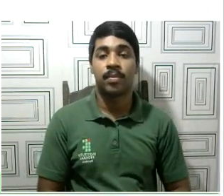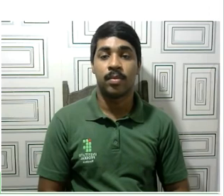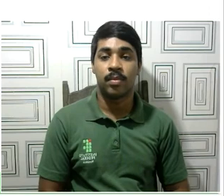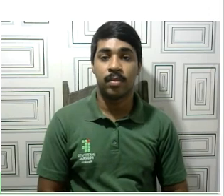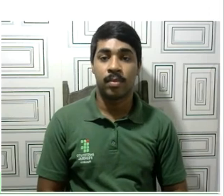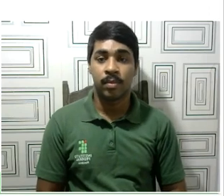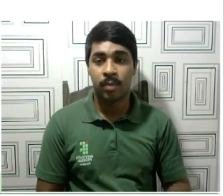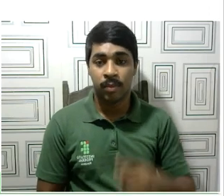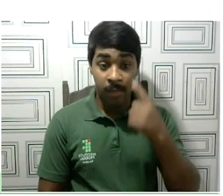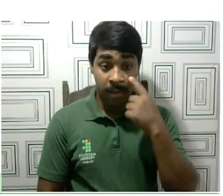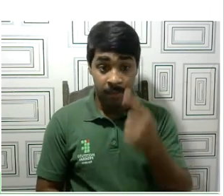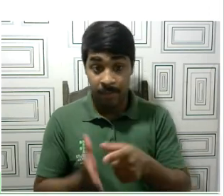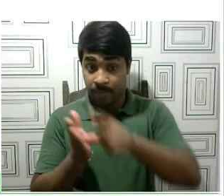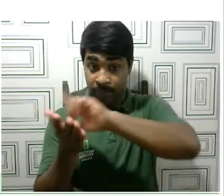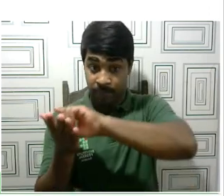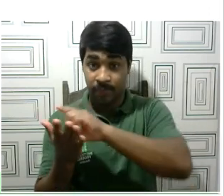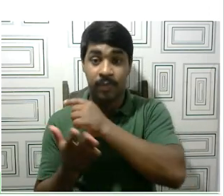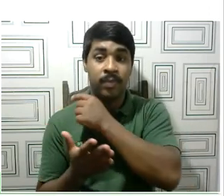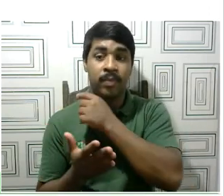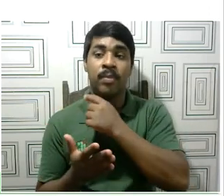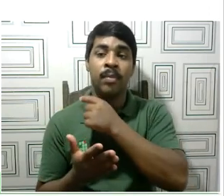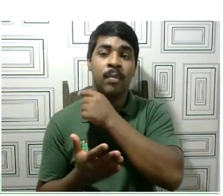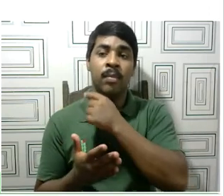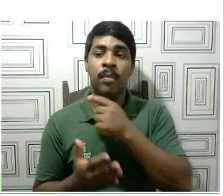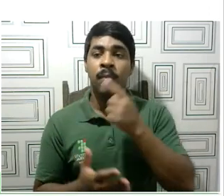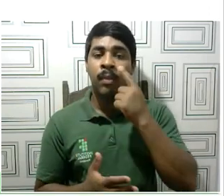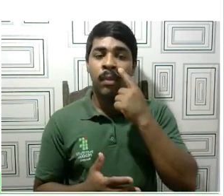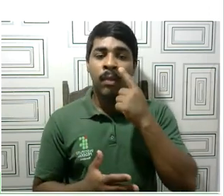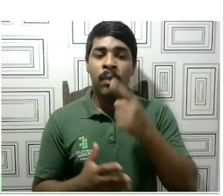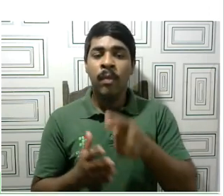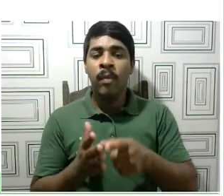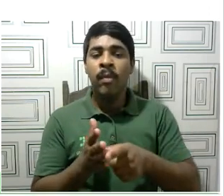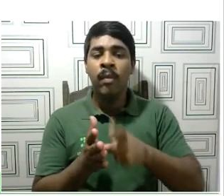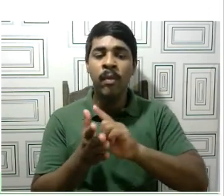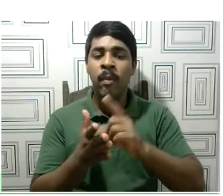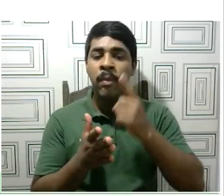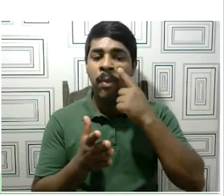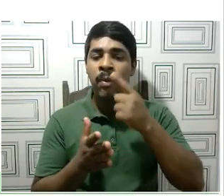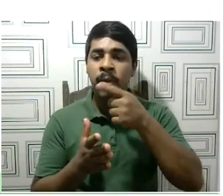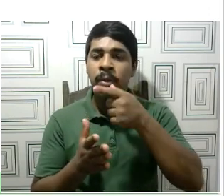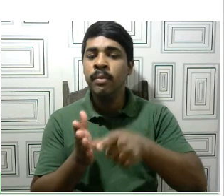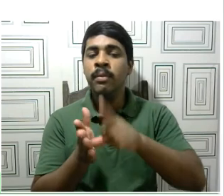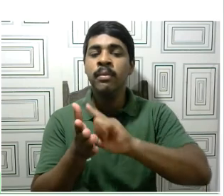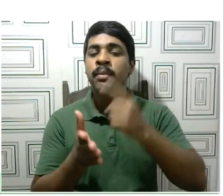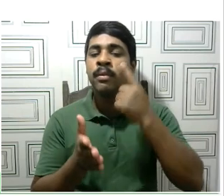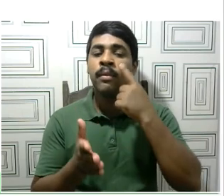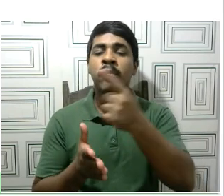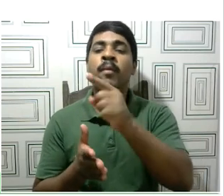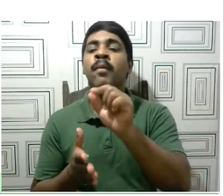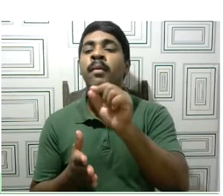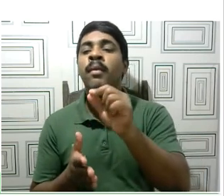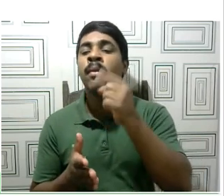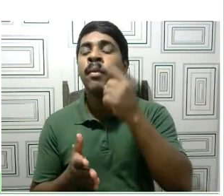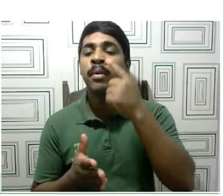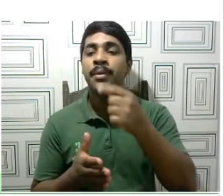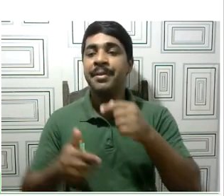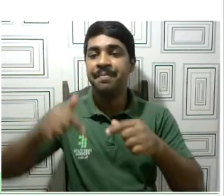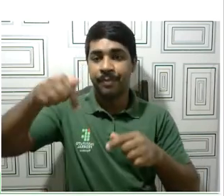nesse caso aqui, ó, esse número aqui indica quantos zero tem para trás do número